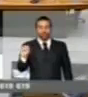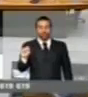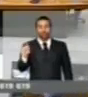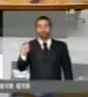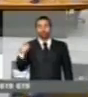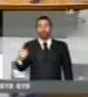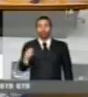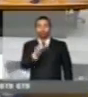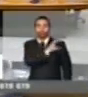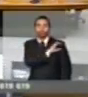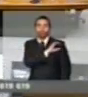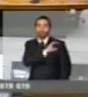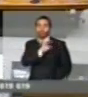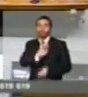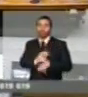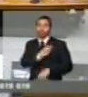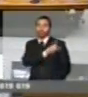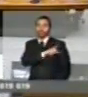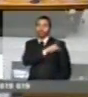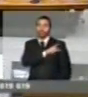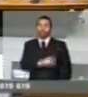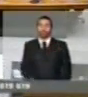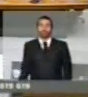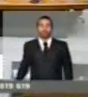Senador da bancada do Estado do Piauí.